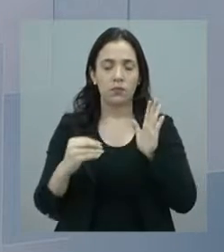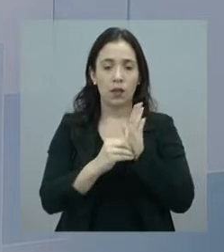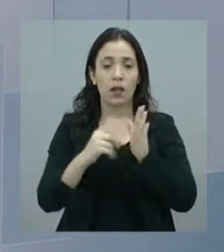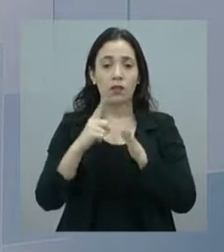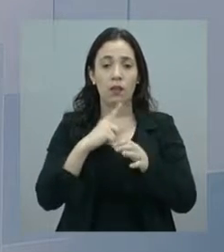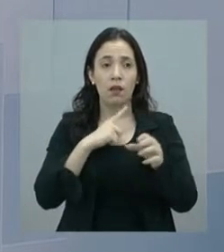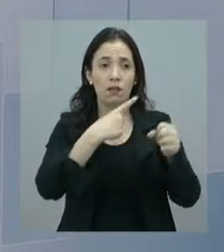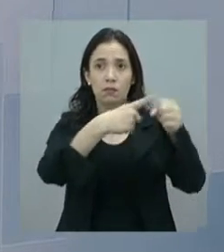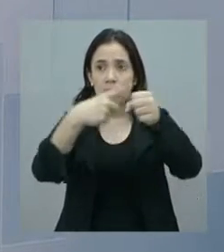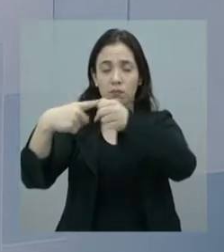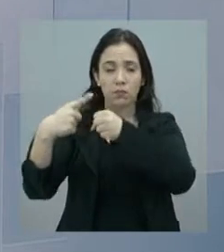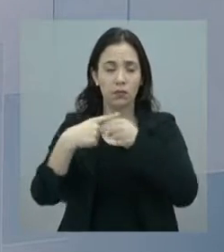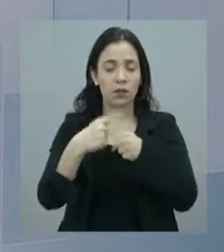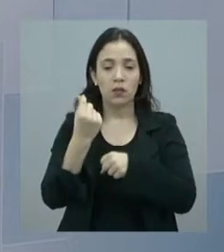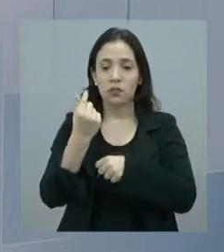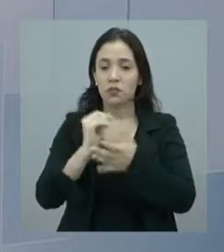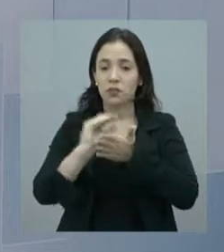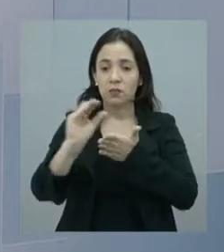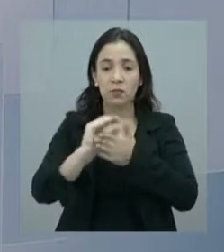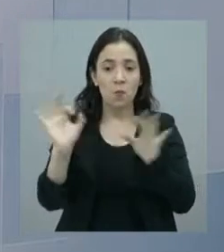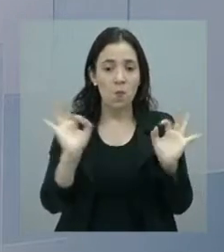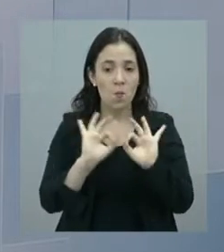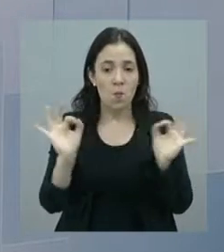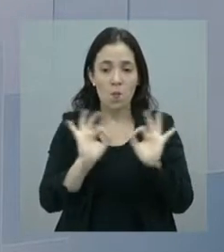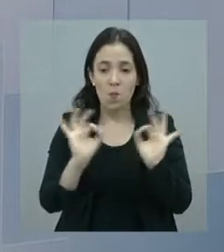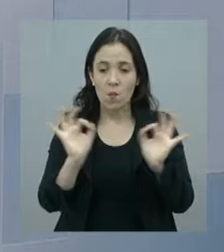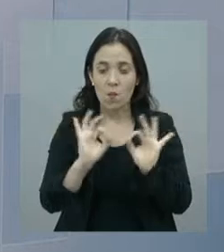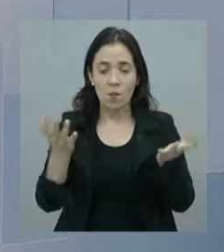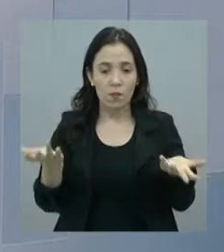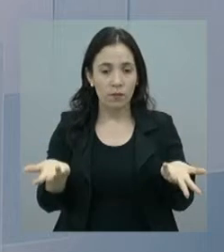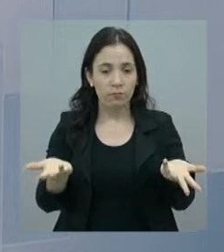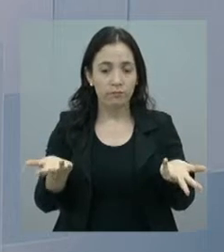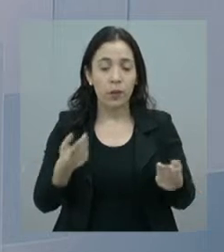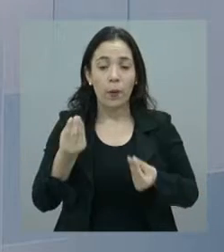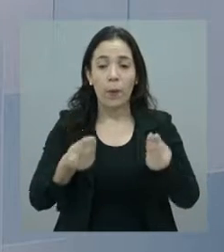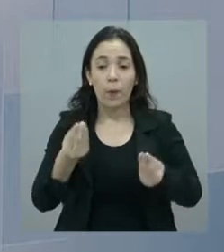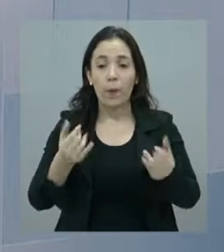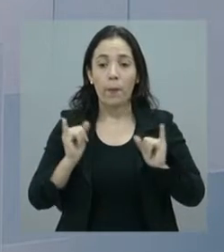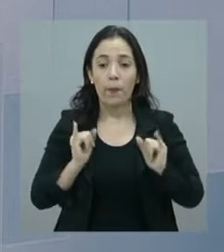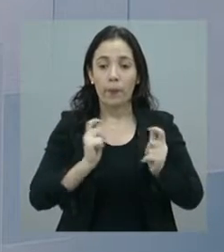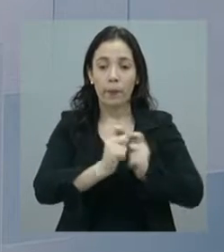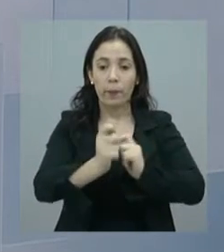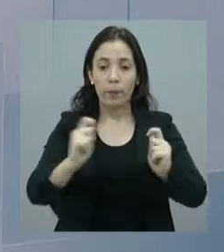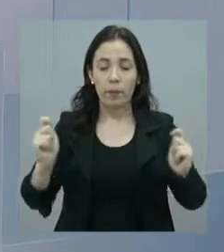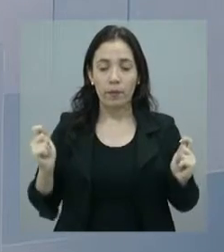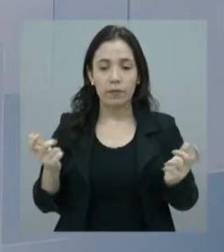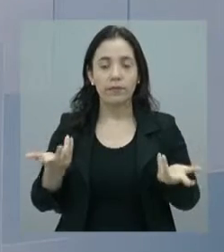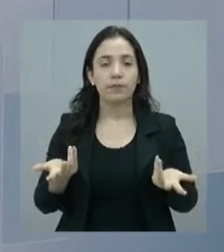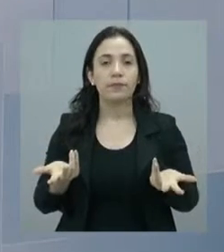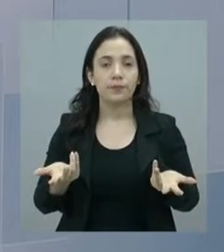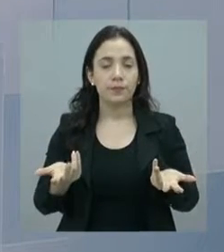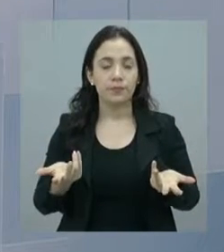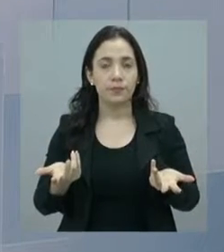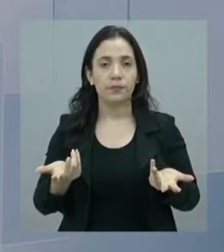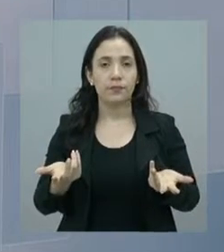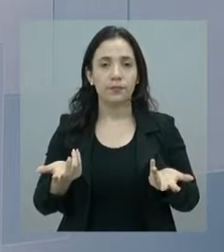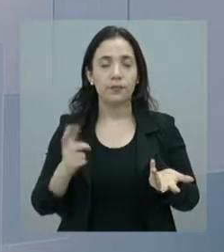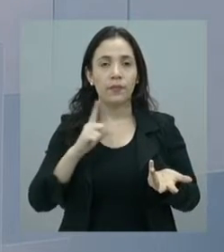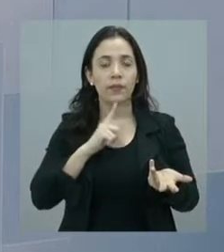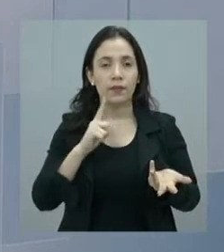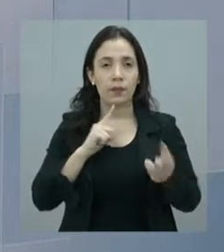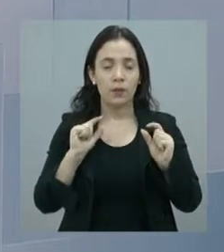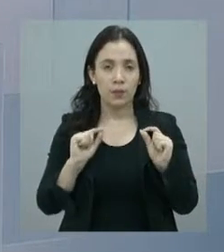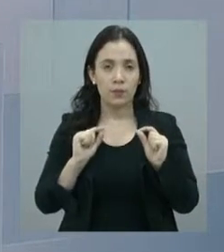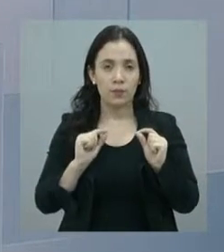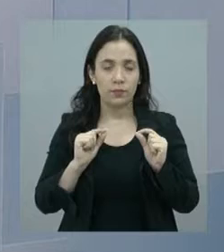que está há muito tempo sem receber recursos, bancando também assistência. E aí, na verdade, não é a bolsa em si, é a